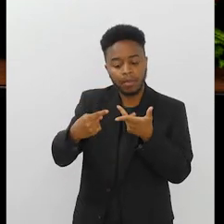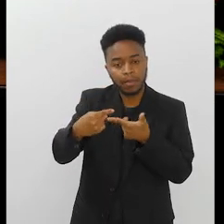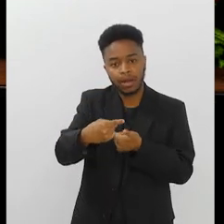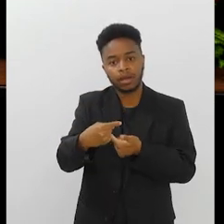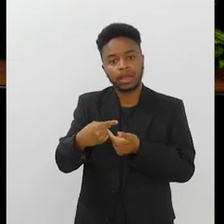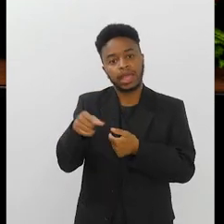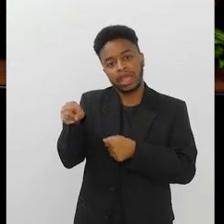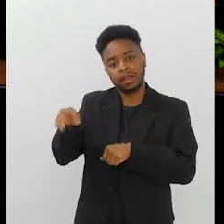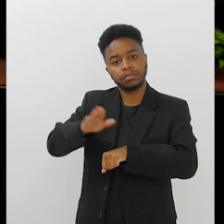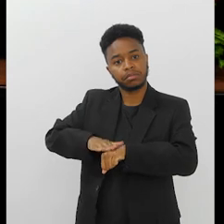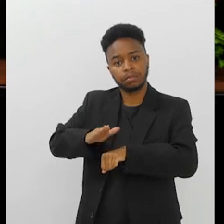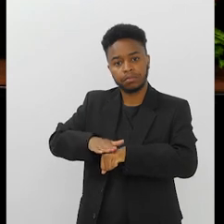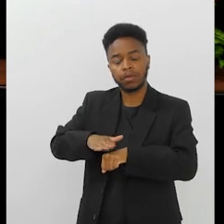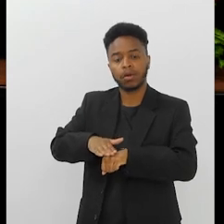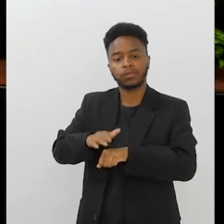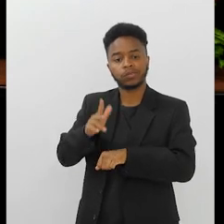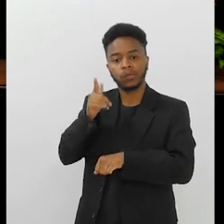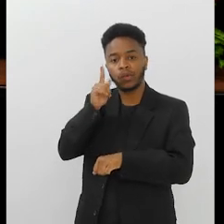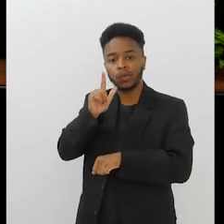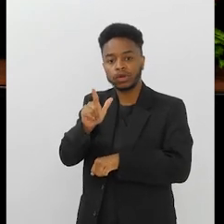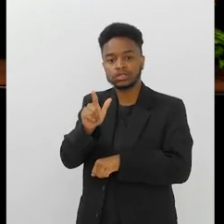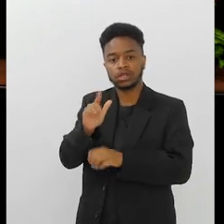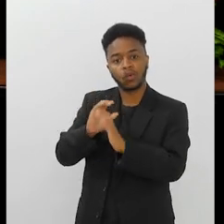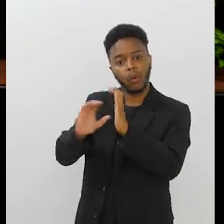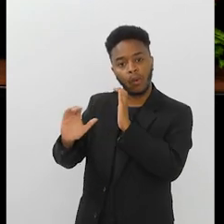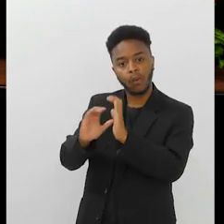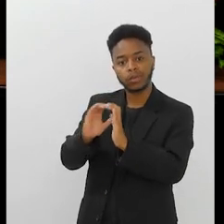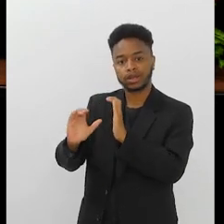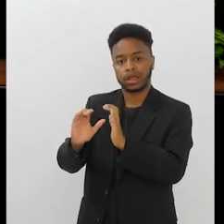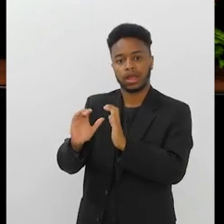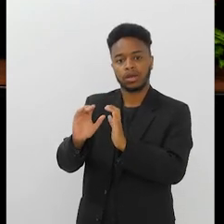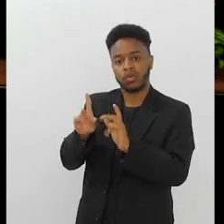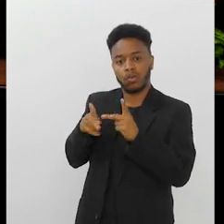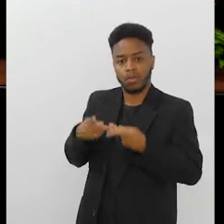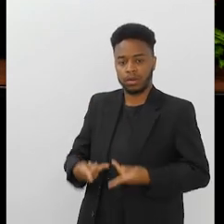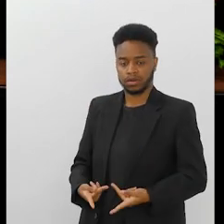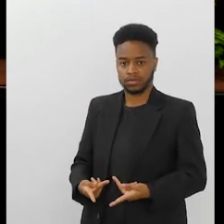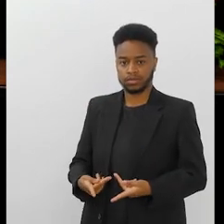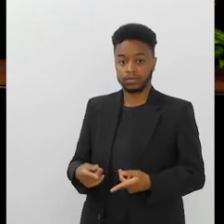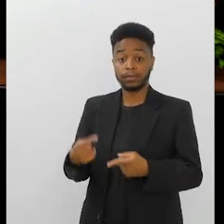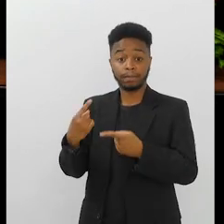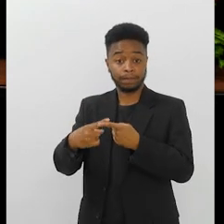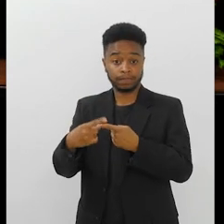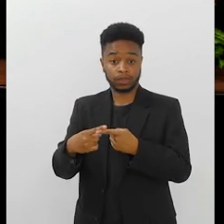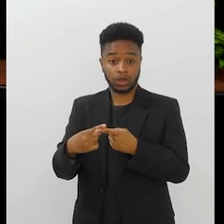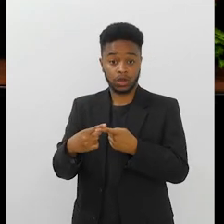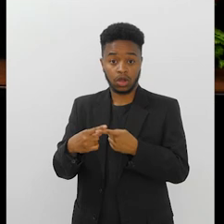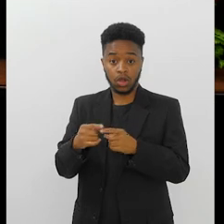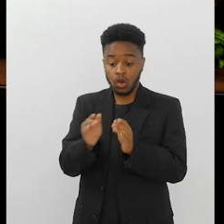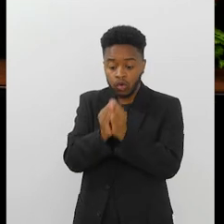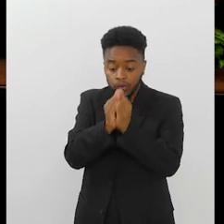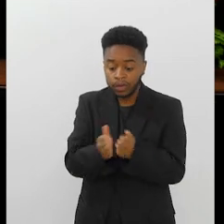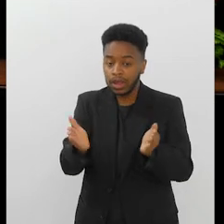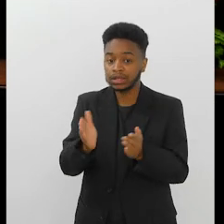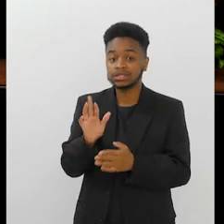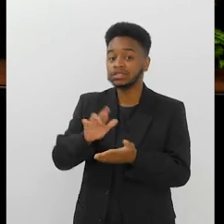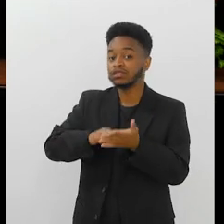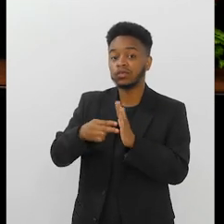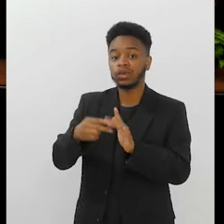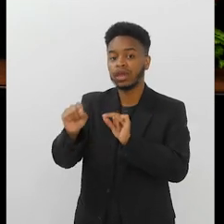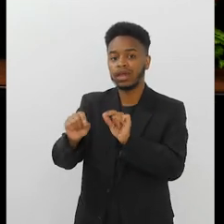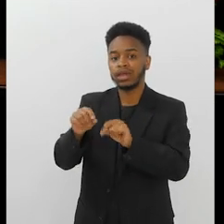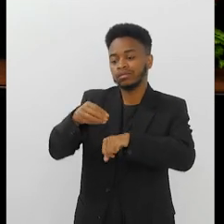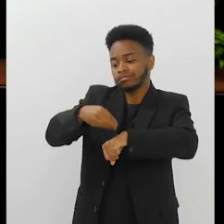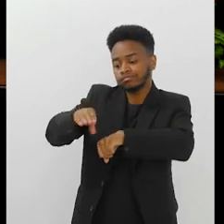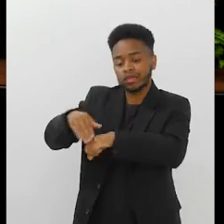todos os motivos para que ele possa ser um portal possa ser uma uma comunicação com os seres humanos orumila representa isso